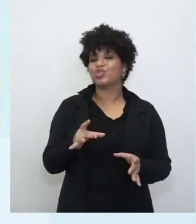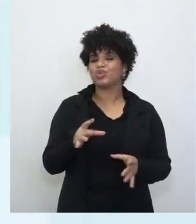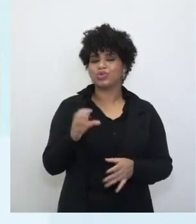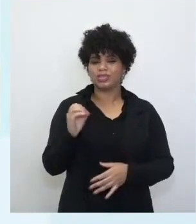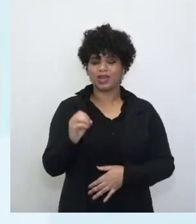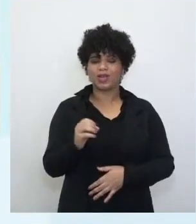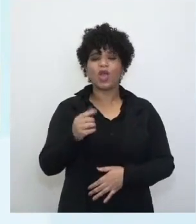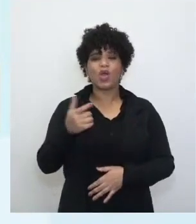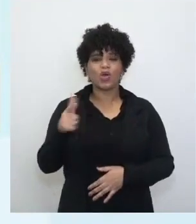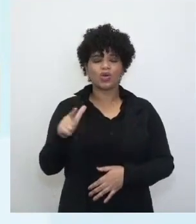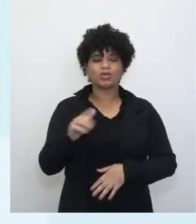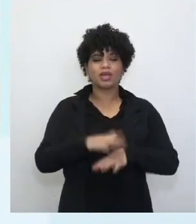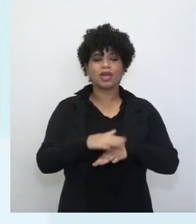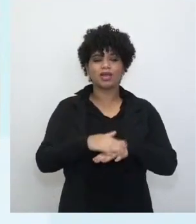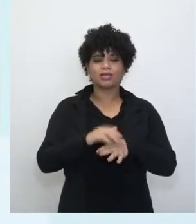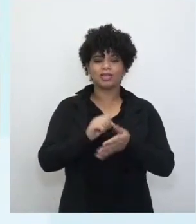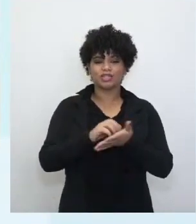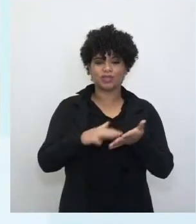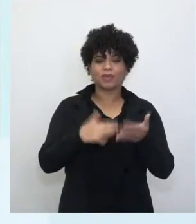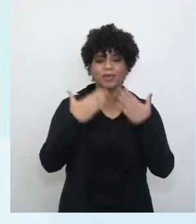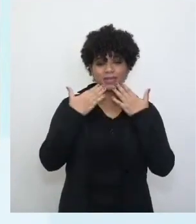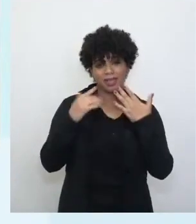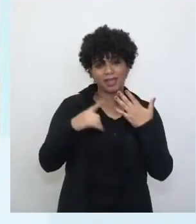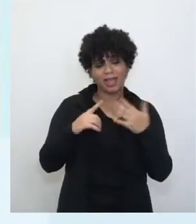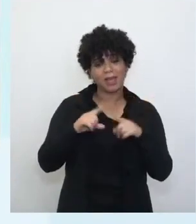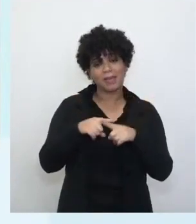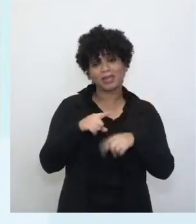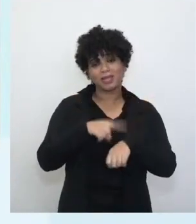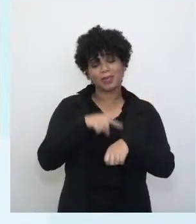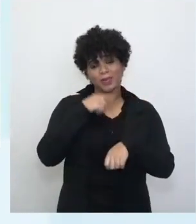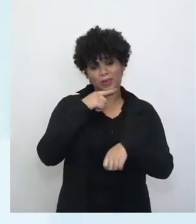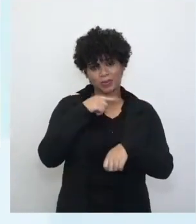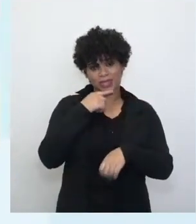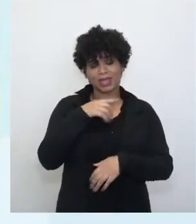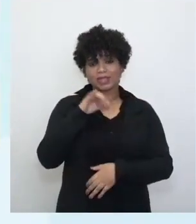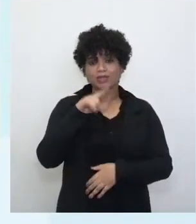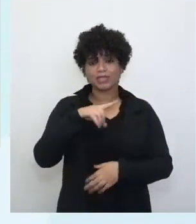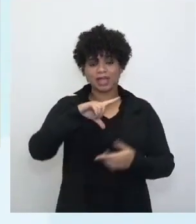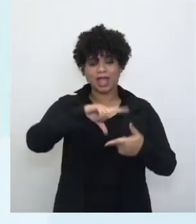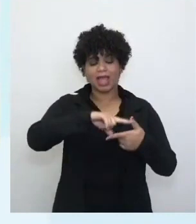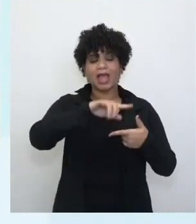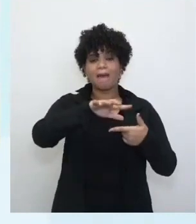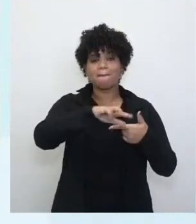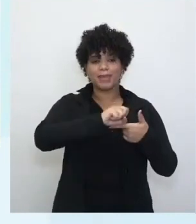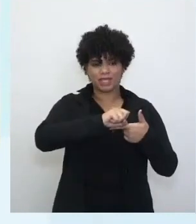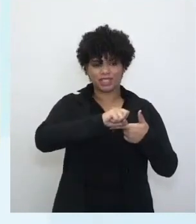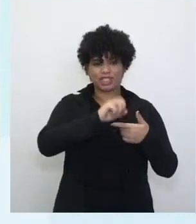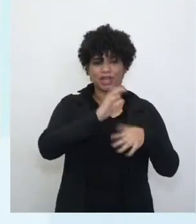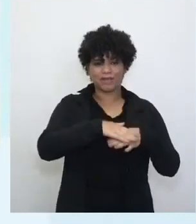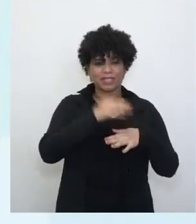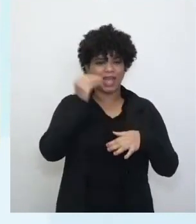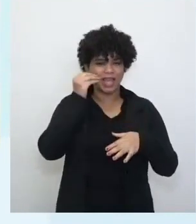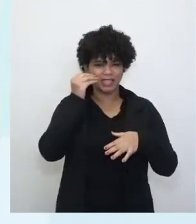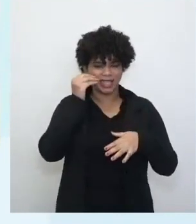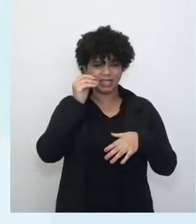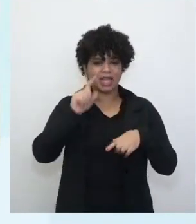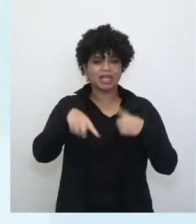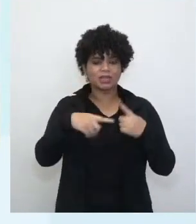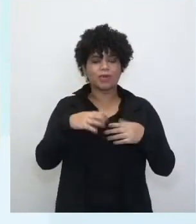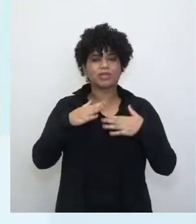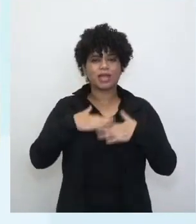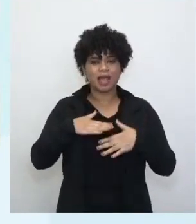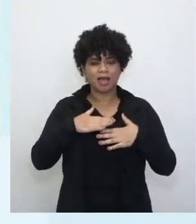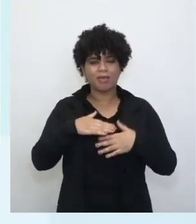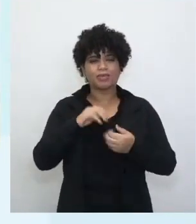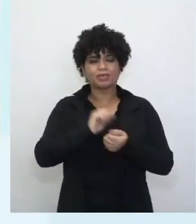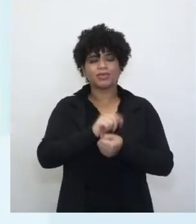mais uma atividade para mostrar? Tenho. Só que não vai dar tempo. Então, se você quiser tirar um print dela aí, para você tentar fazer depois com o seu